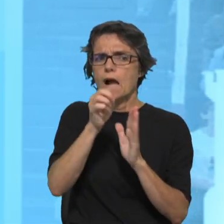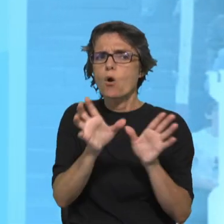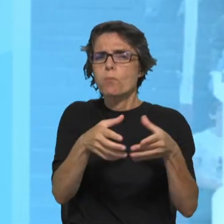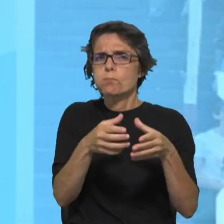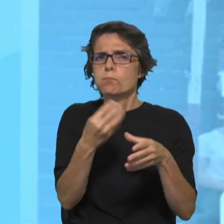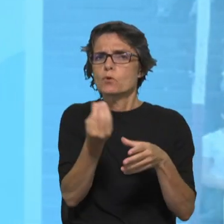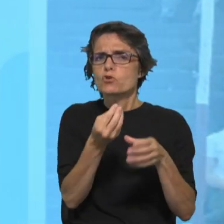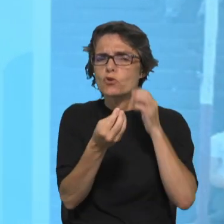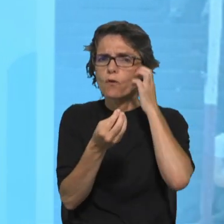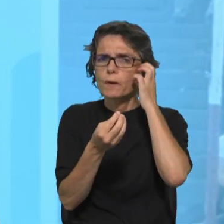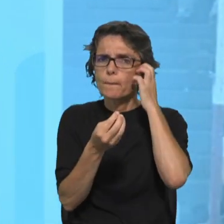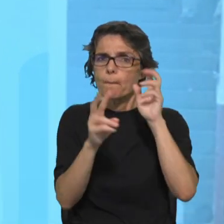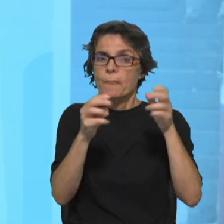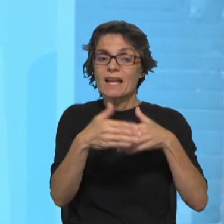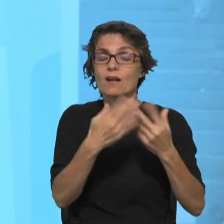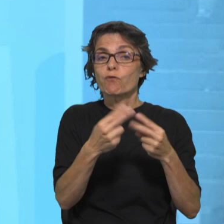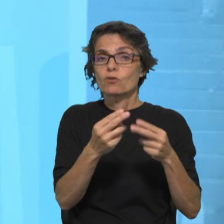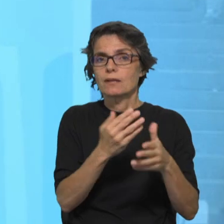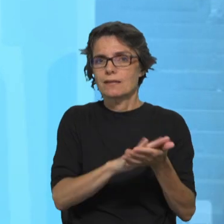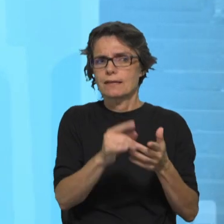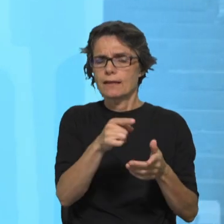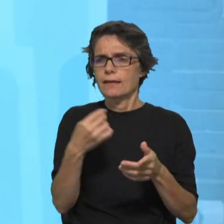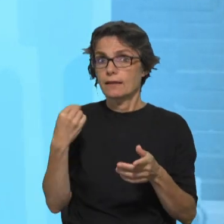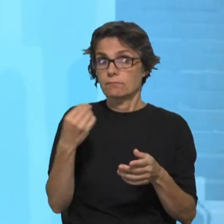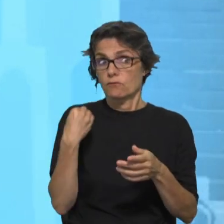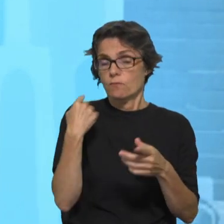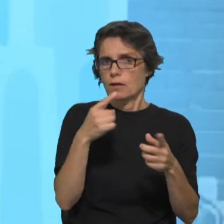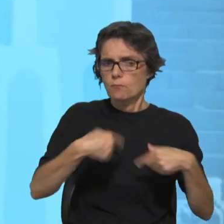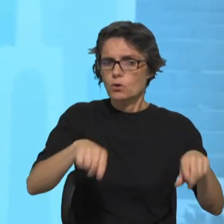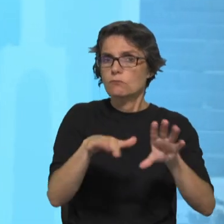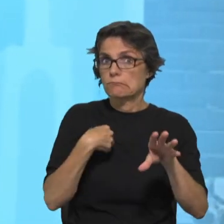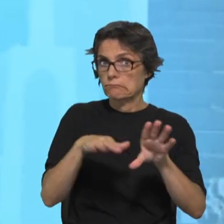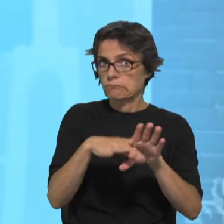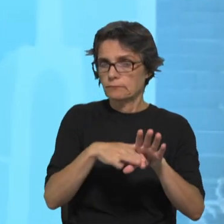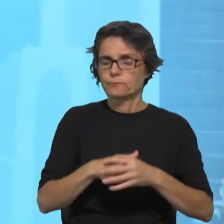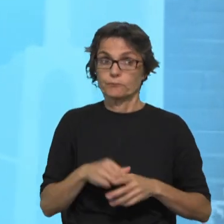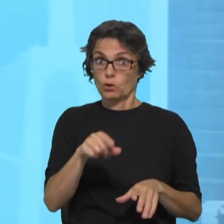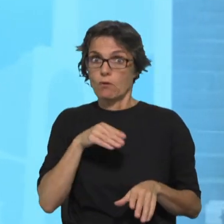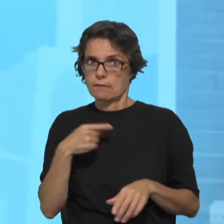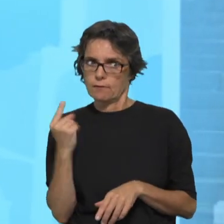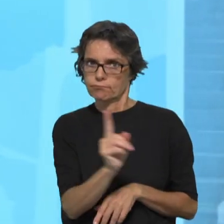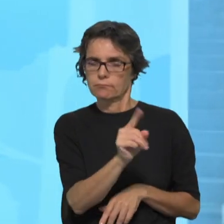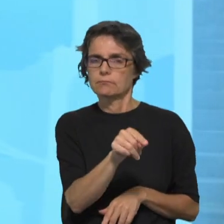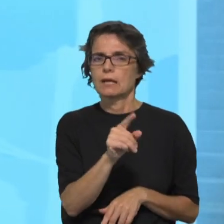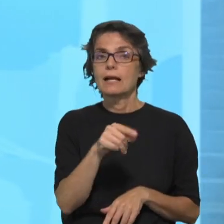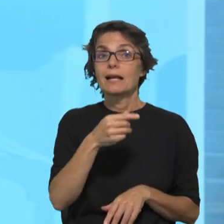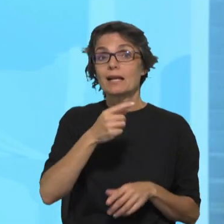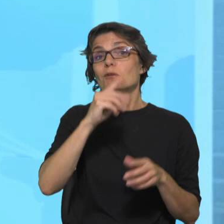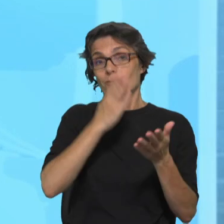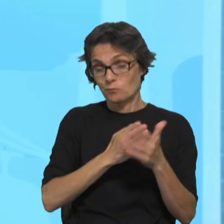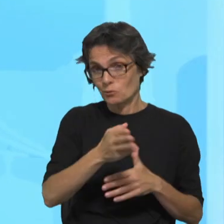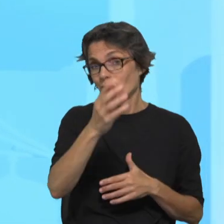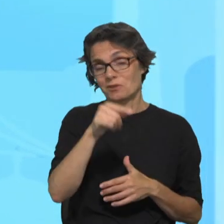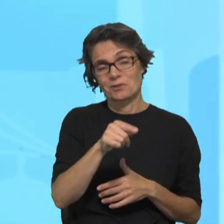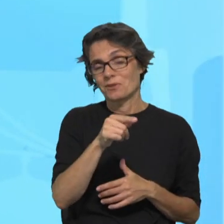Jovens Sem Fronteiras, e fui convidada para participar nas reuniões. E assim estive durante 15 anos, fui à primeira